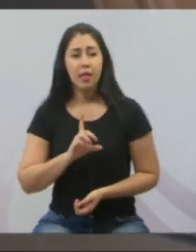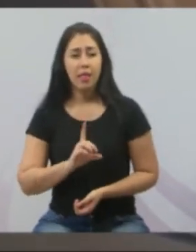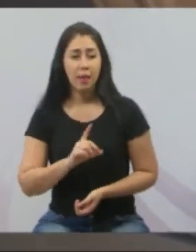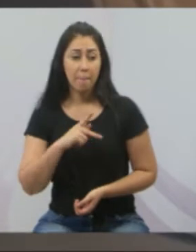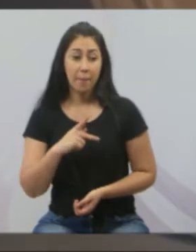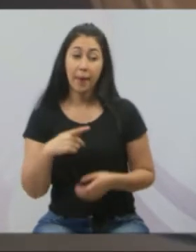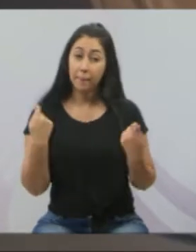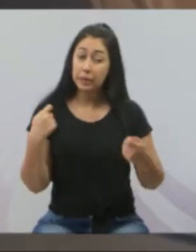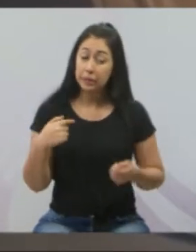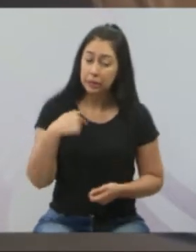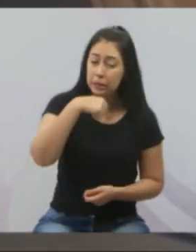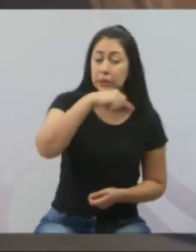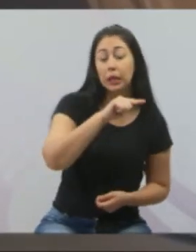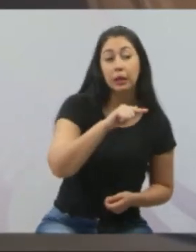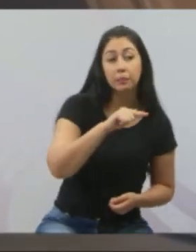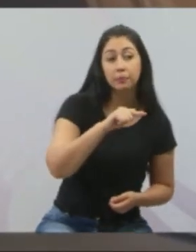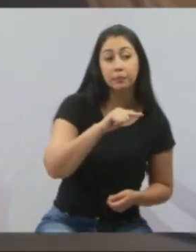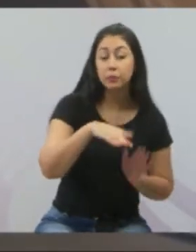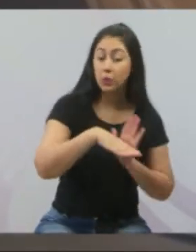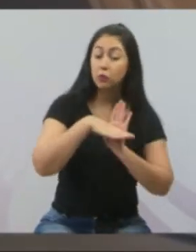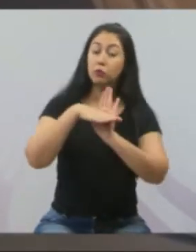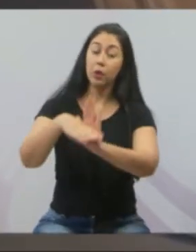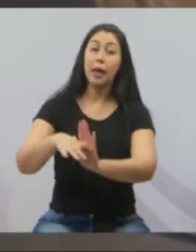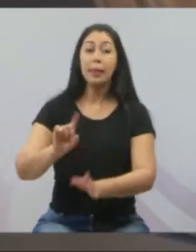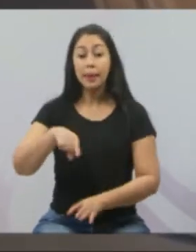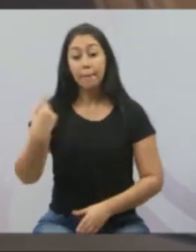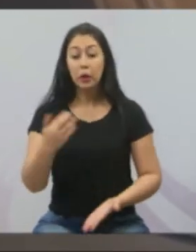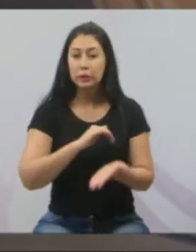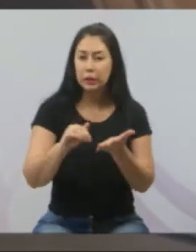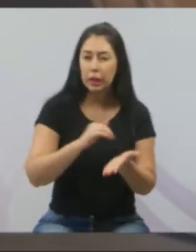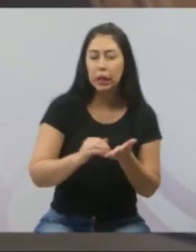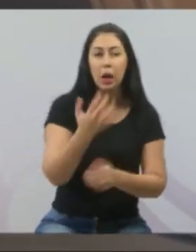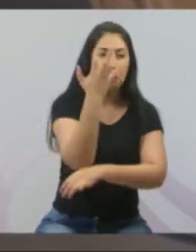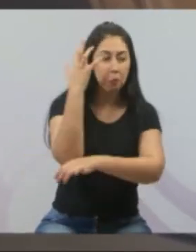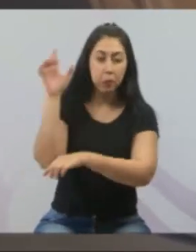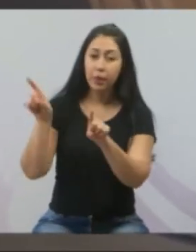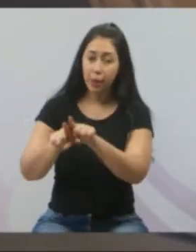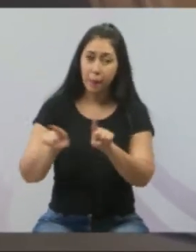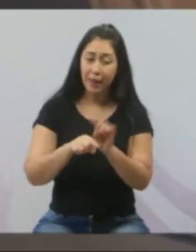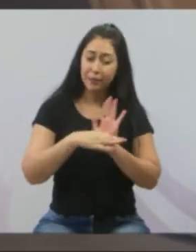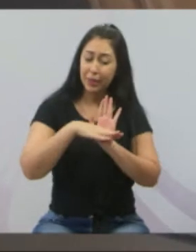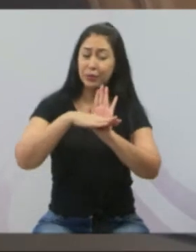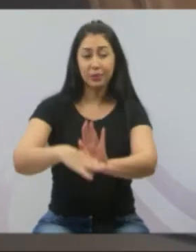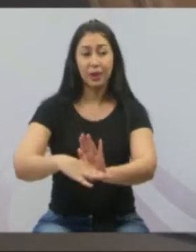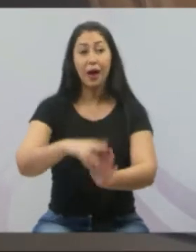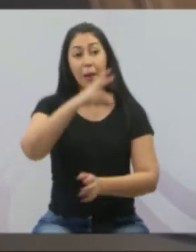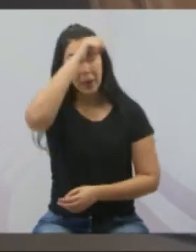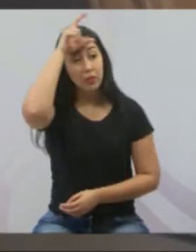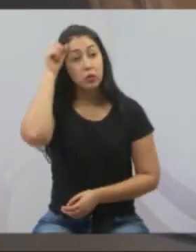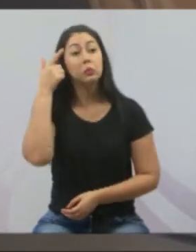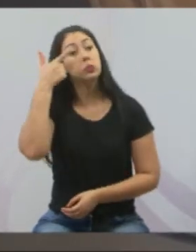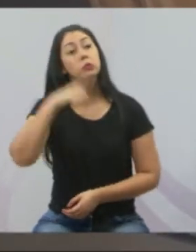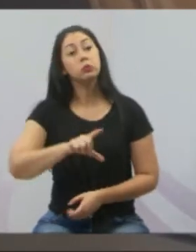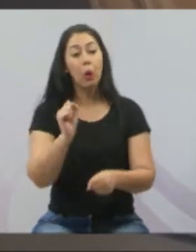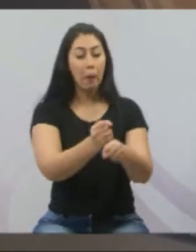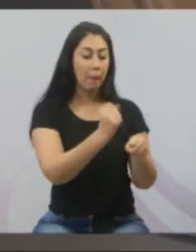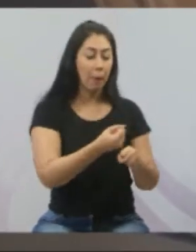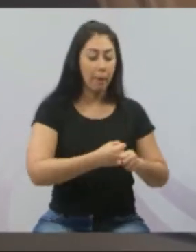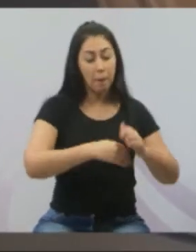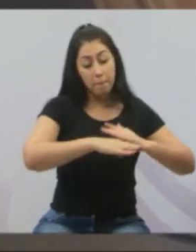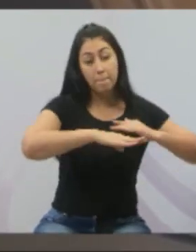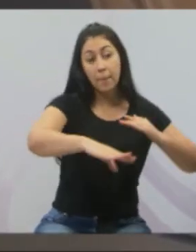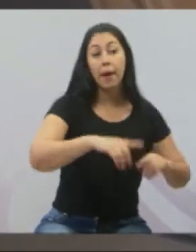Requeremos ao excelentíssimo senhor presidente desta Casa, ouvido e aprovado pela Igreja de Plenário, cumpridas as formalidades regimentais, seja oficiado da EDP, solicitando a